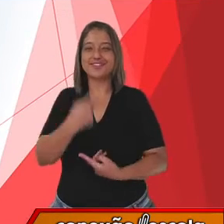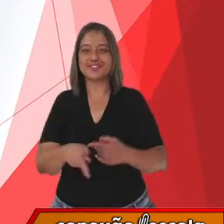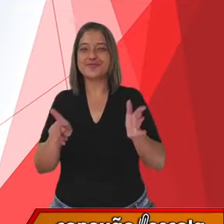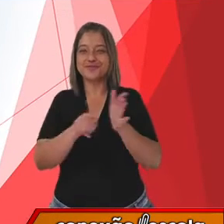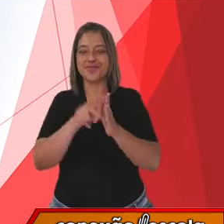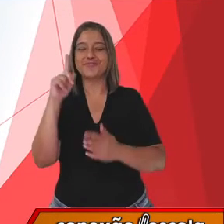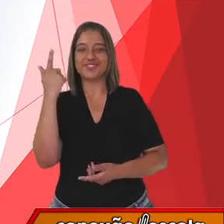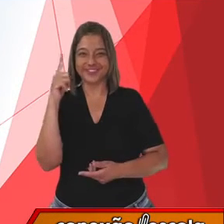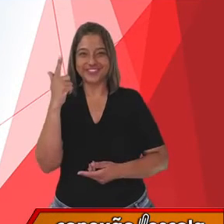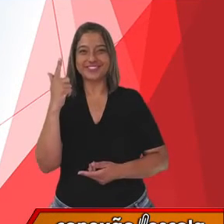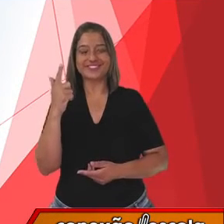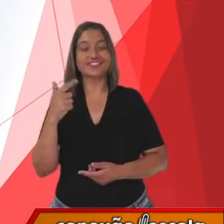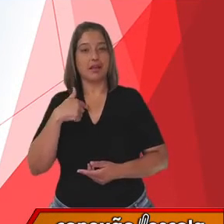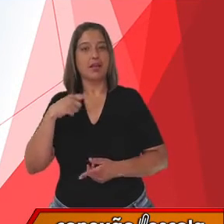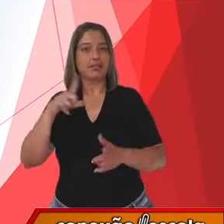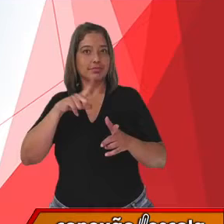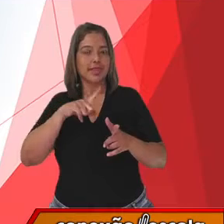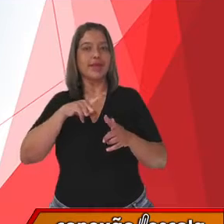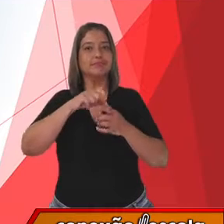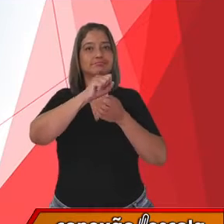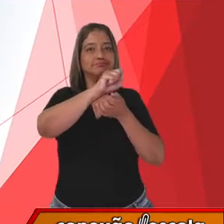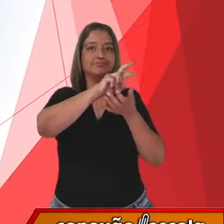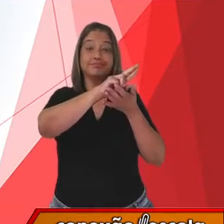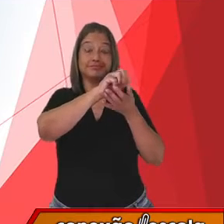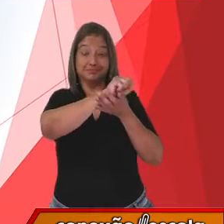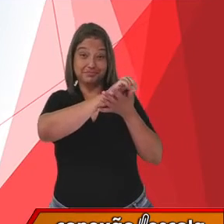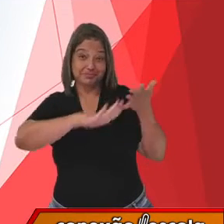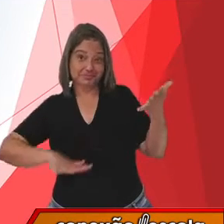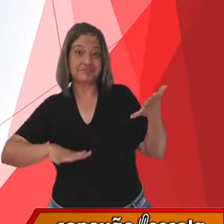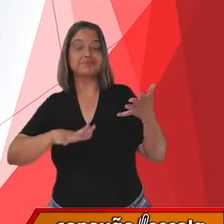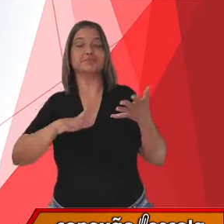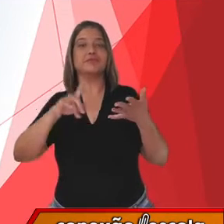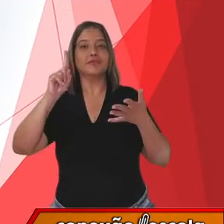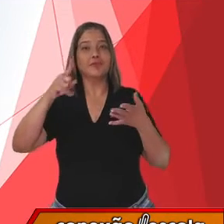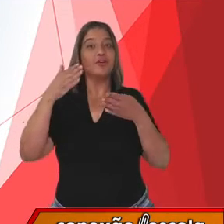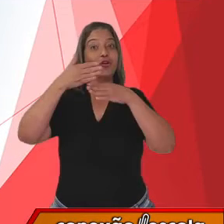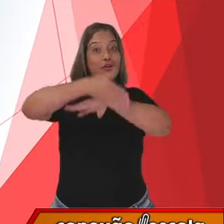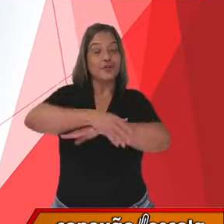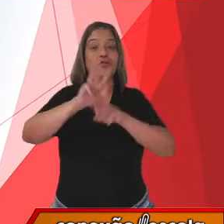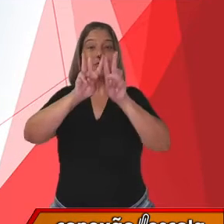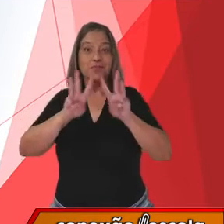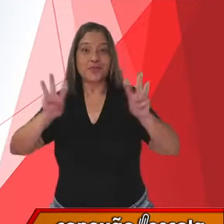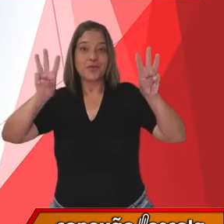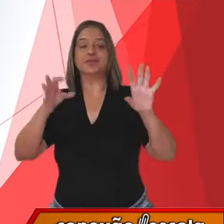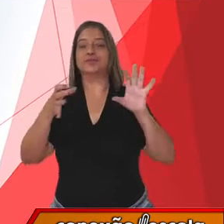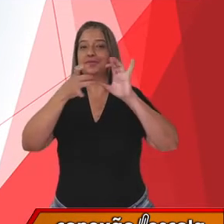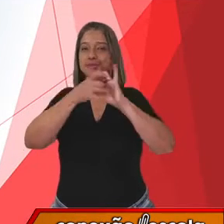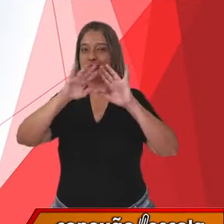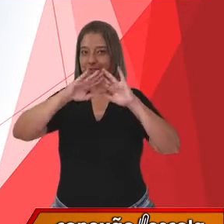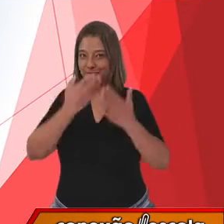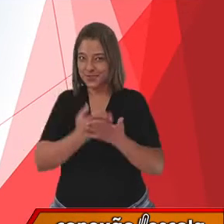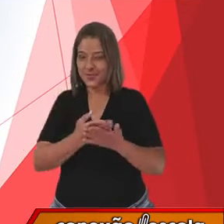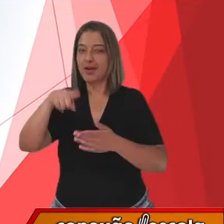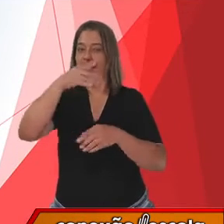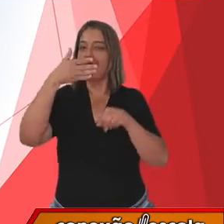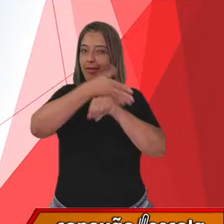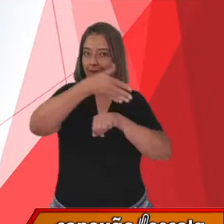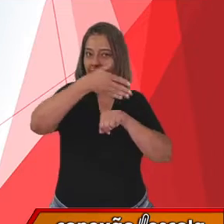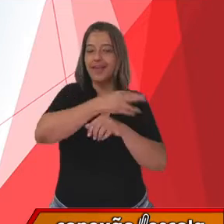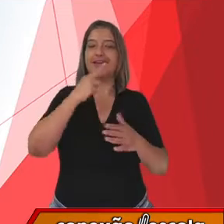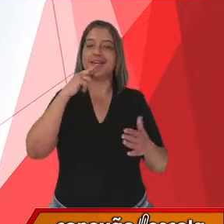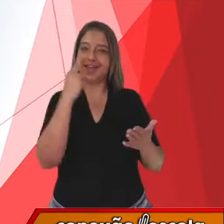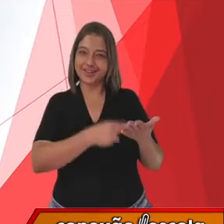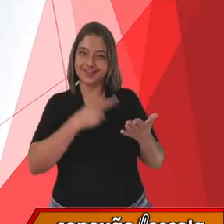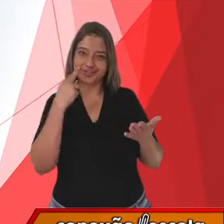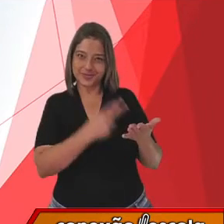estado. Deixei algumas atividades para vocês lá no portal Conexão Escola. Acesse e realize as